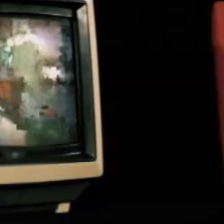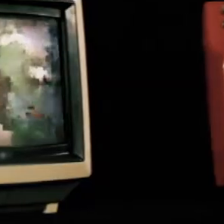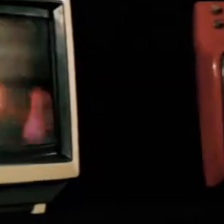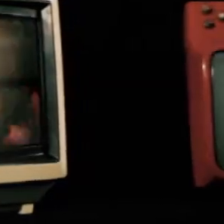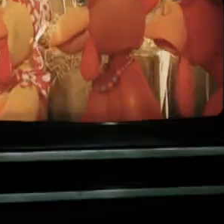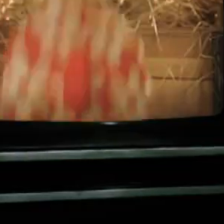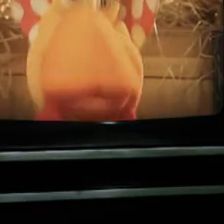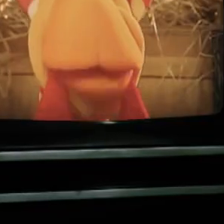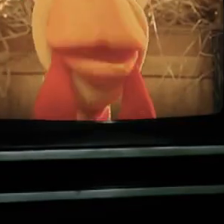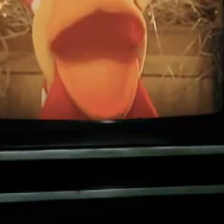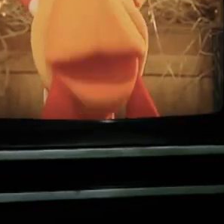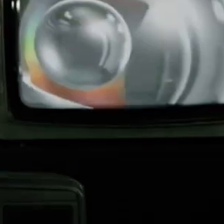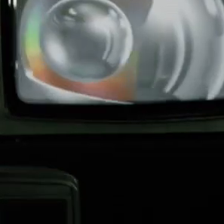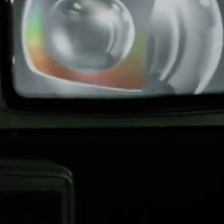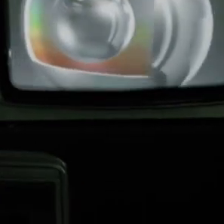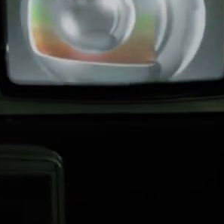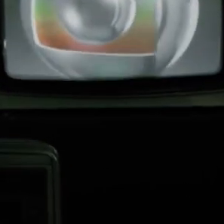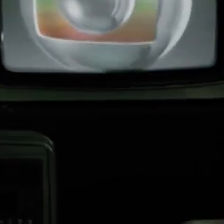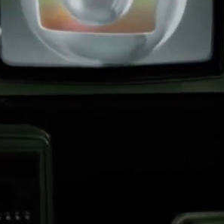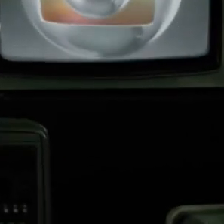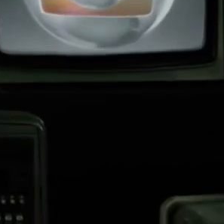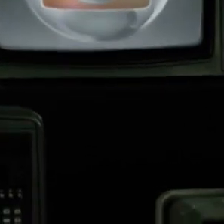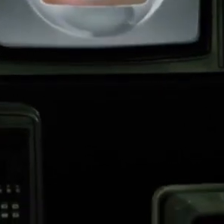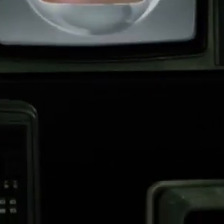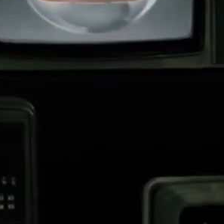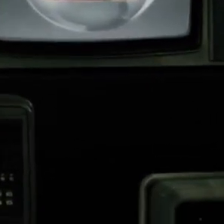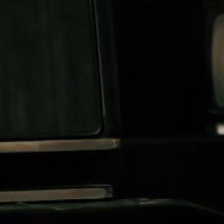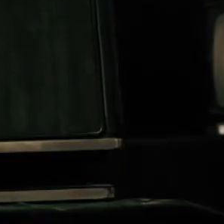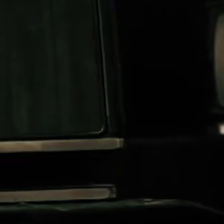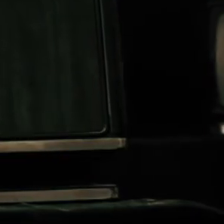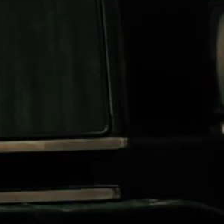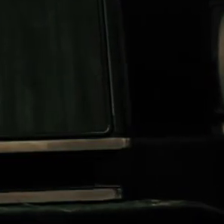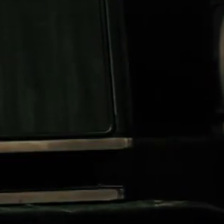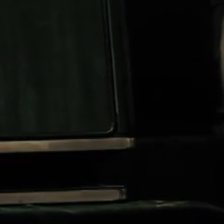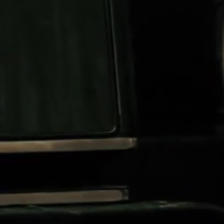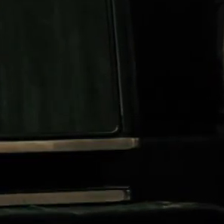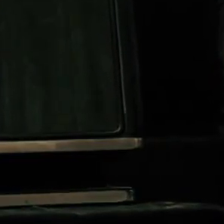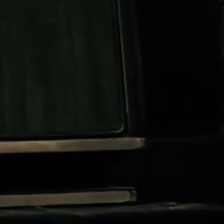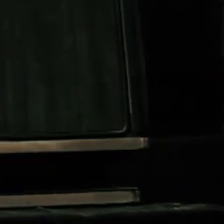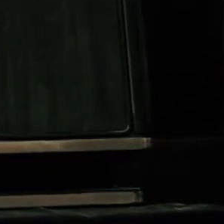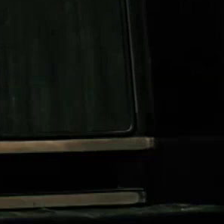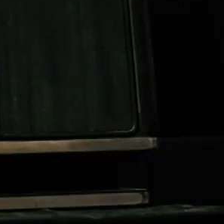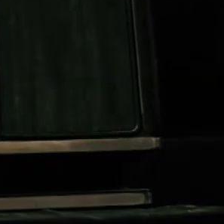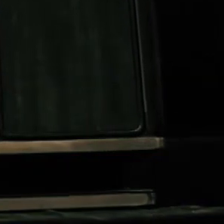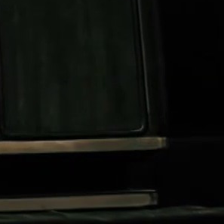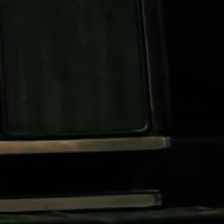Leve Cultura com você. RTC, Rádio e Televisão Cultura, a imagem de São Paulo.